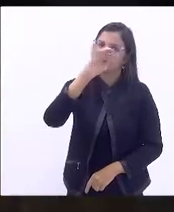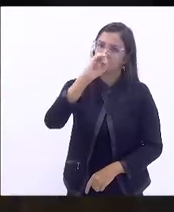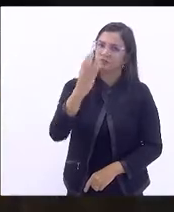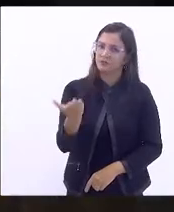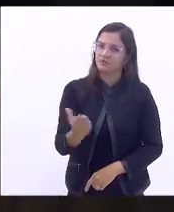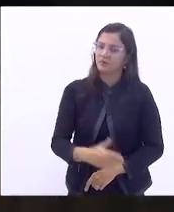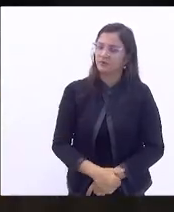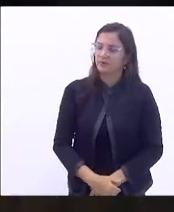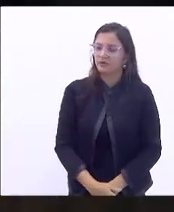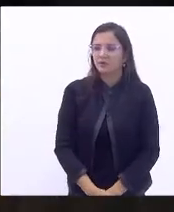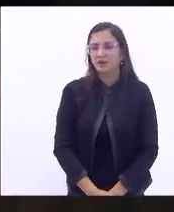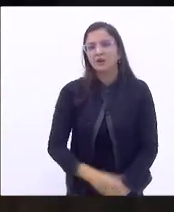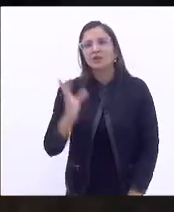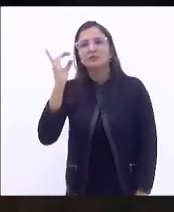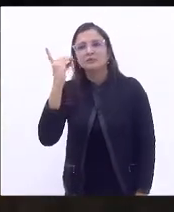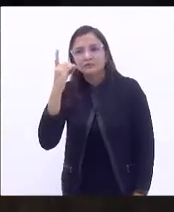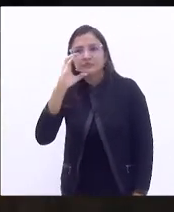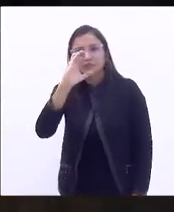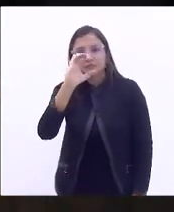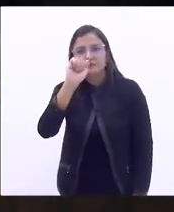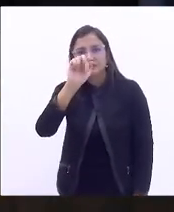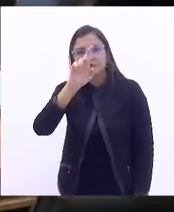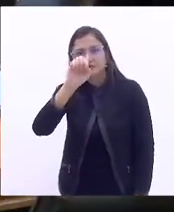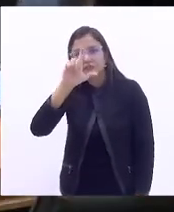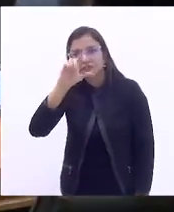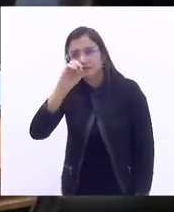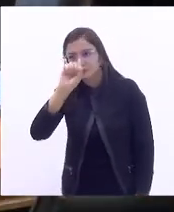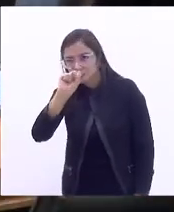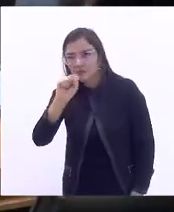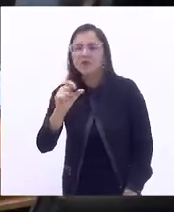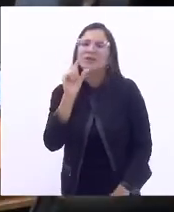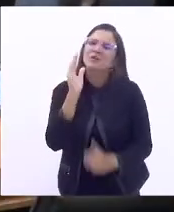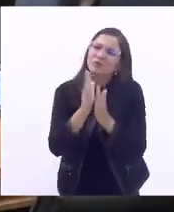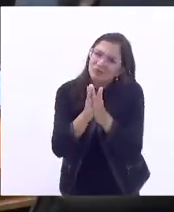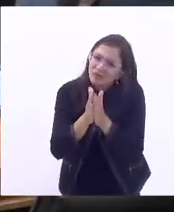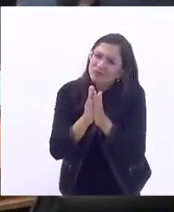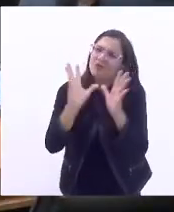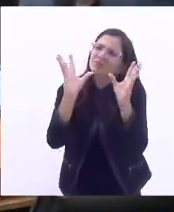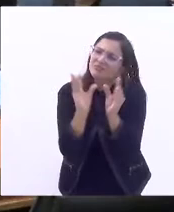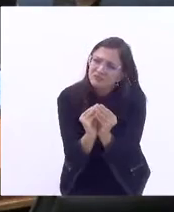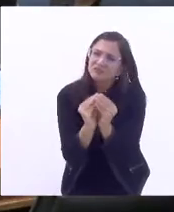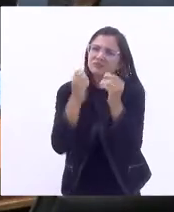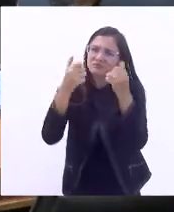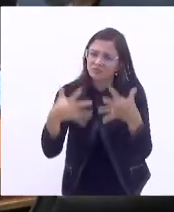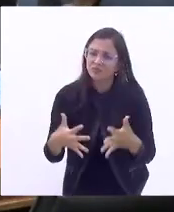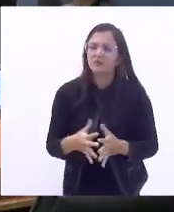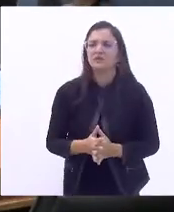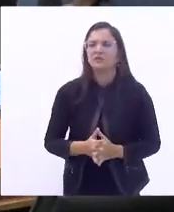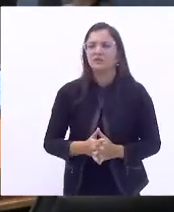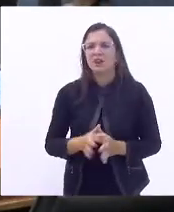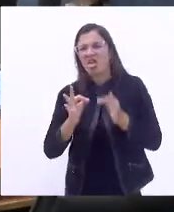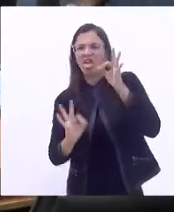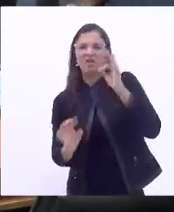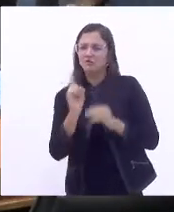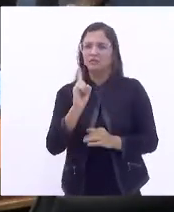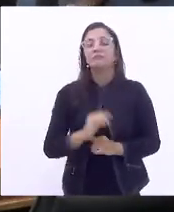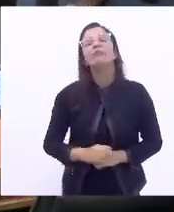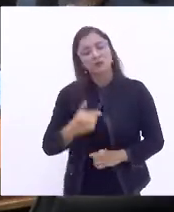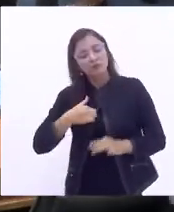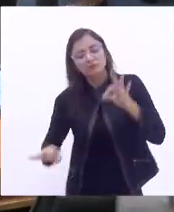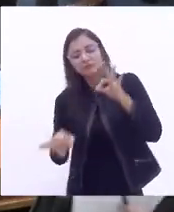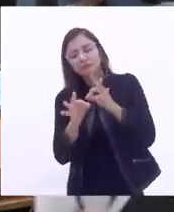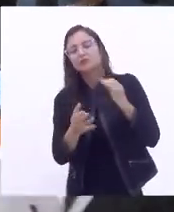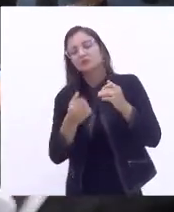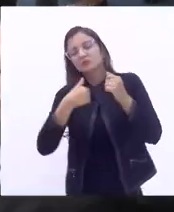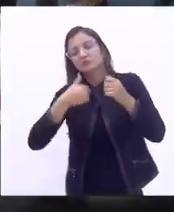Carlos Mink, por favor, possa ser breve para a gente encerrar. Serei breve, presidente. Eu conheço bem esse assunto. Essas licenças